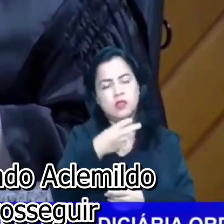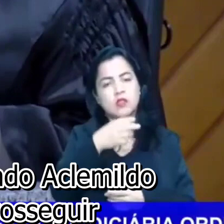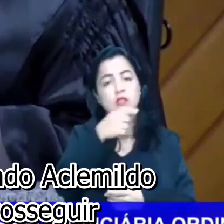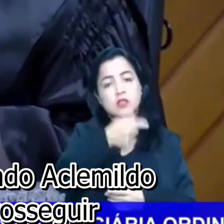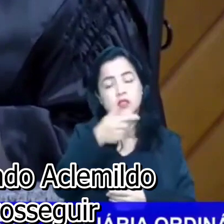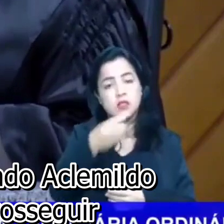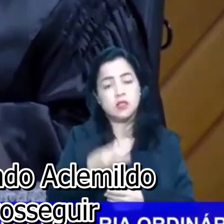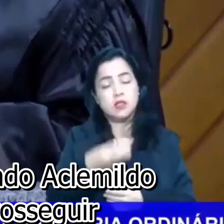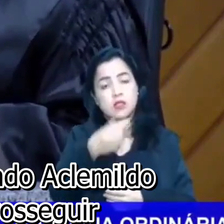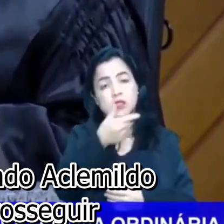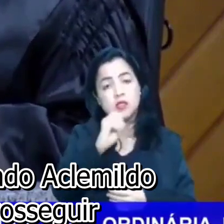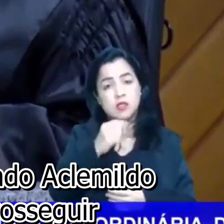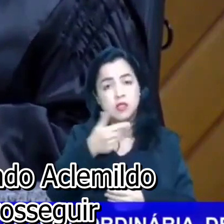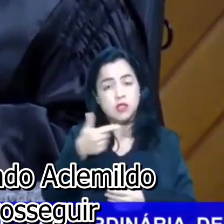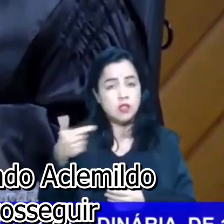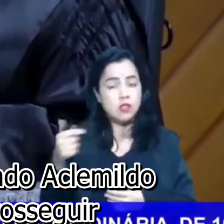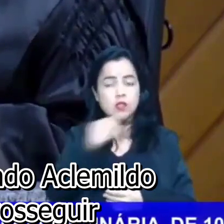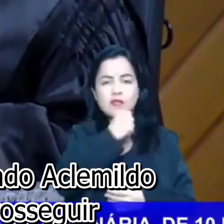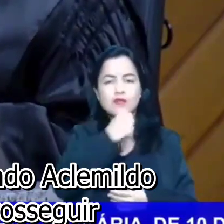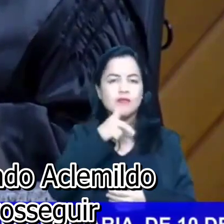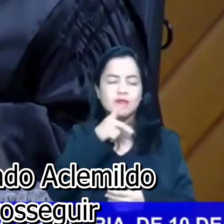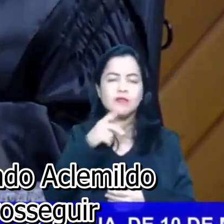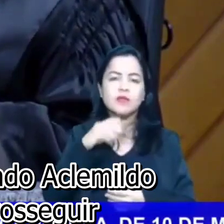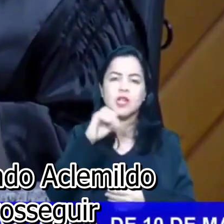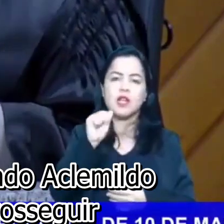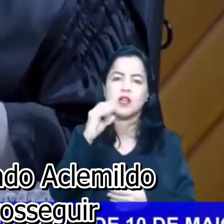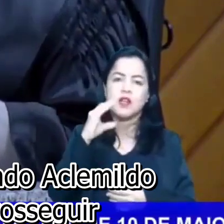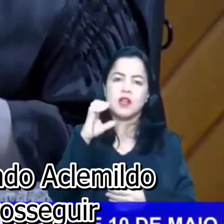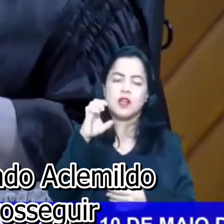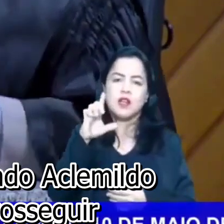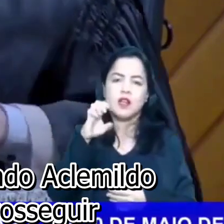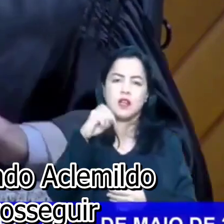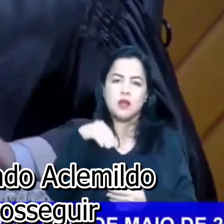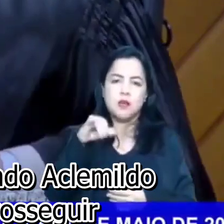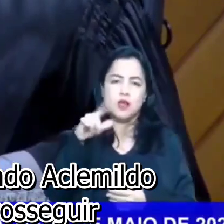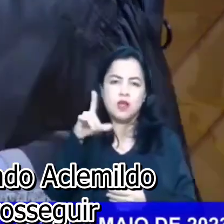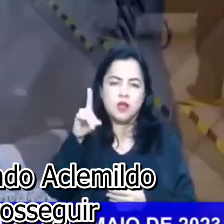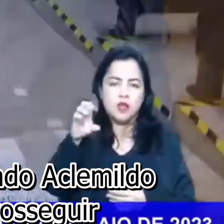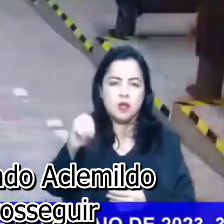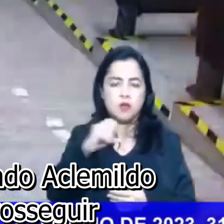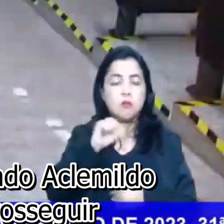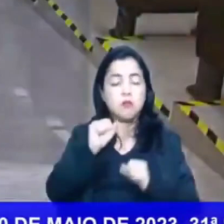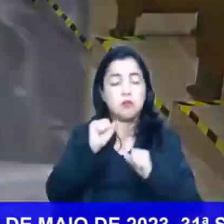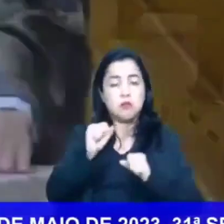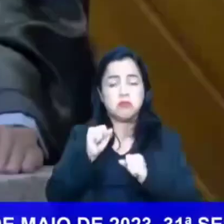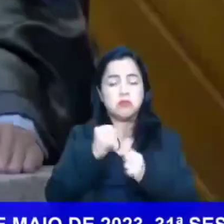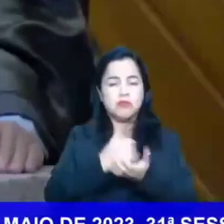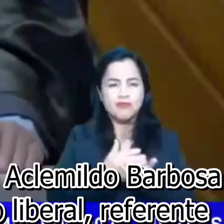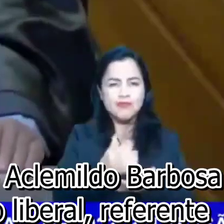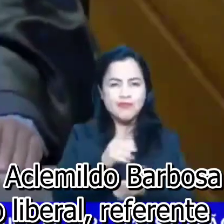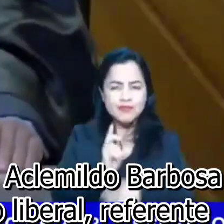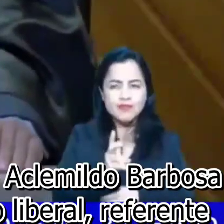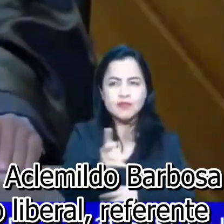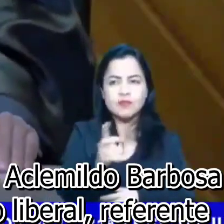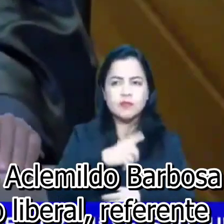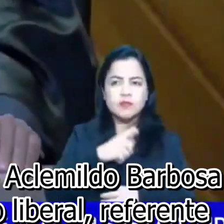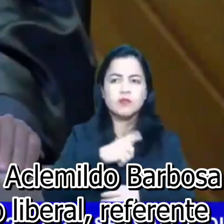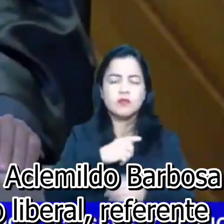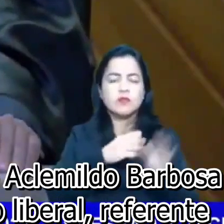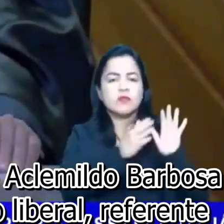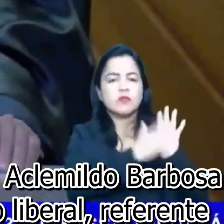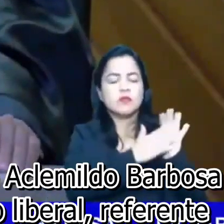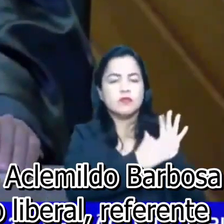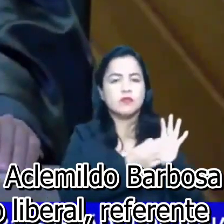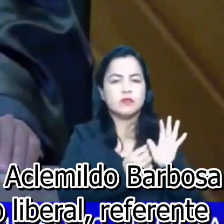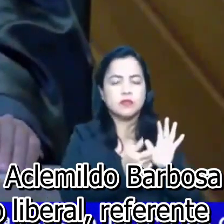2022, origem Macapá, interessado Aclemildo Barbosa dos Santos. Vossa Excelência pode prosseguir. Obrigado, presidente. Aqui são prestação de